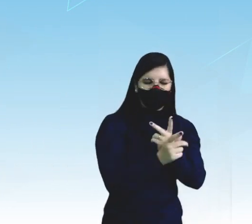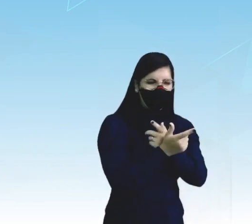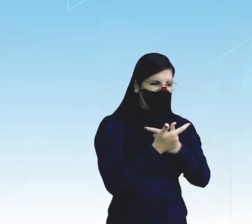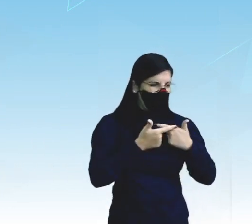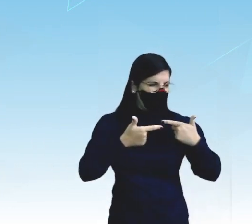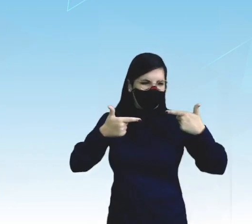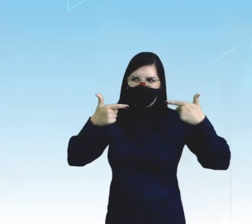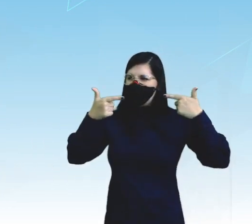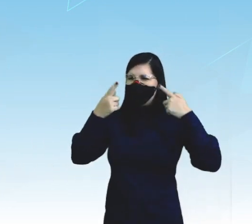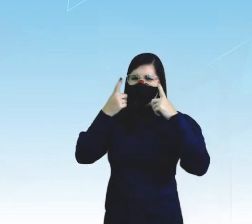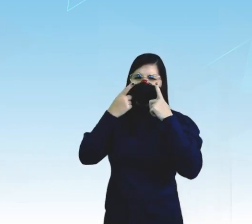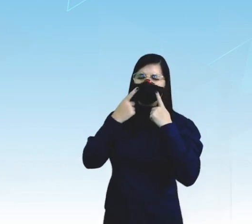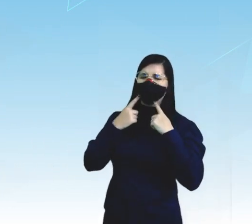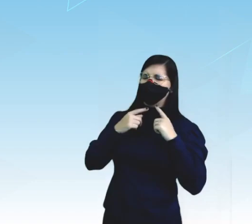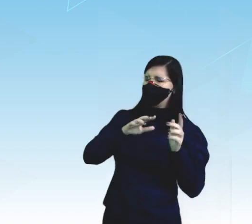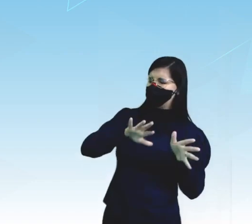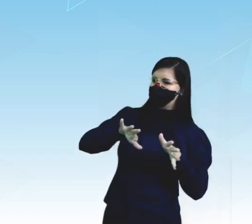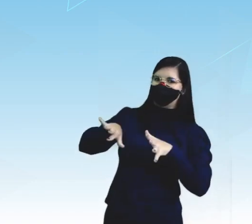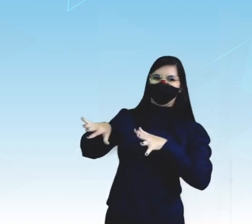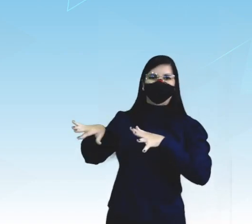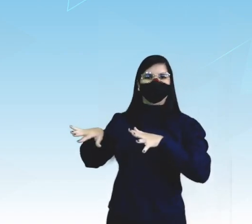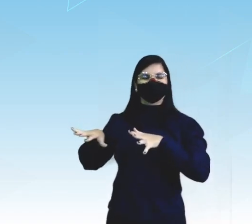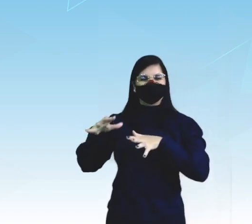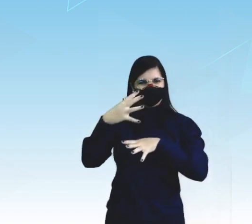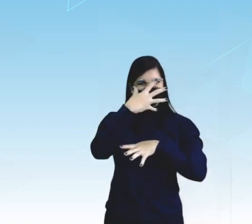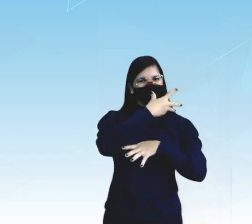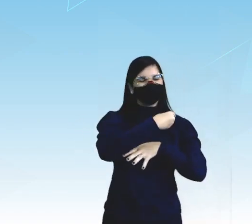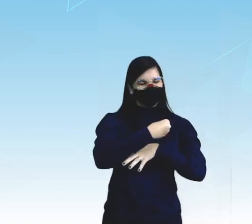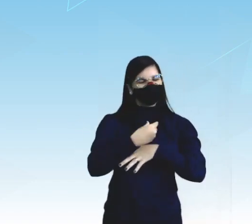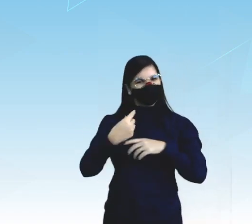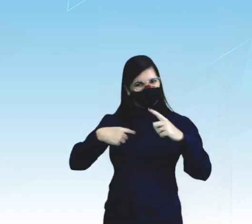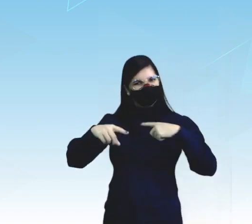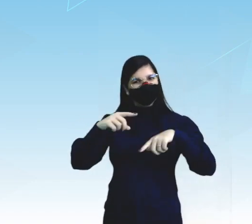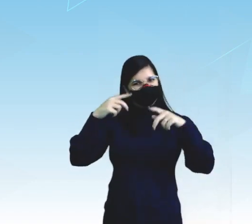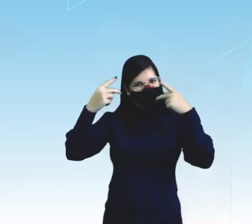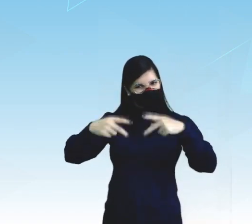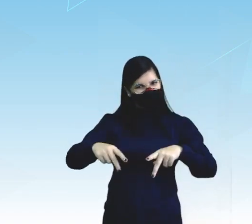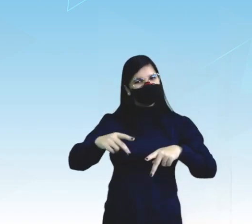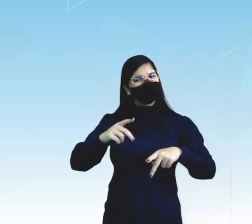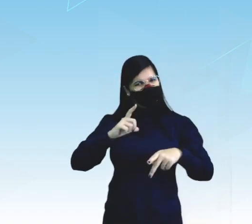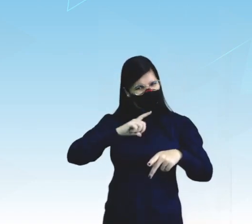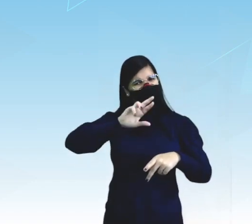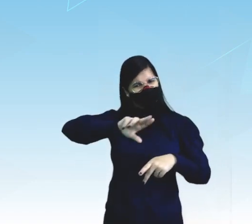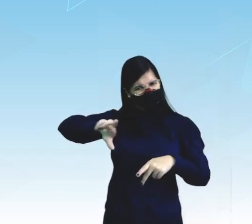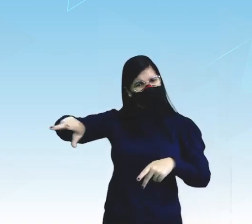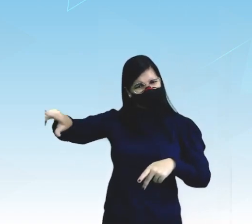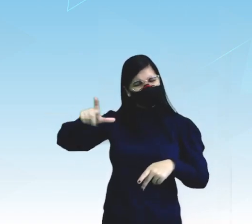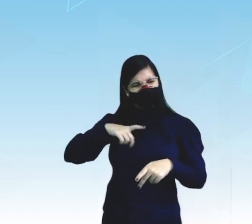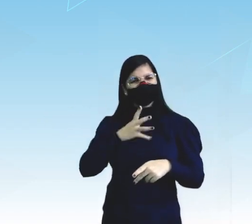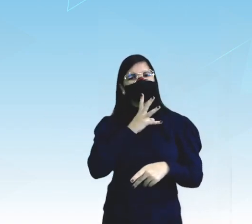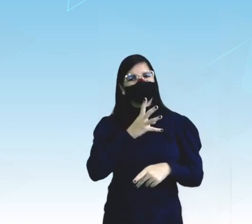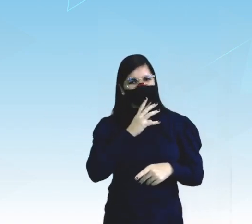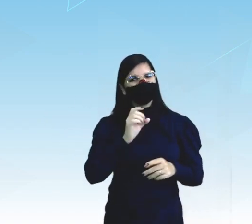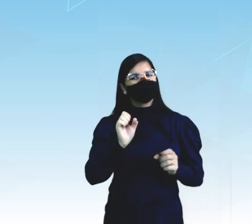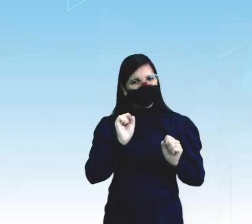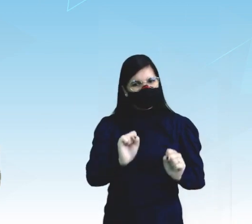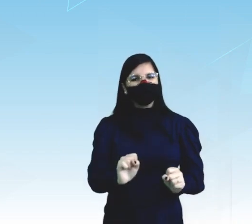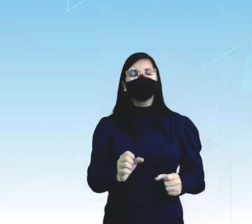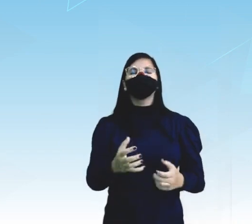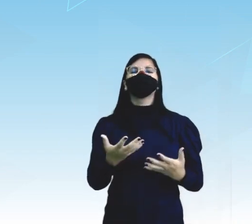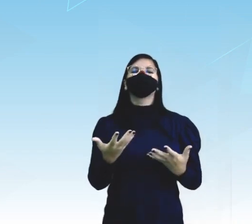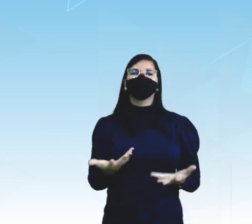pra não chorar. É uma das músicas mais bonitas que ele fez e tantas outras que vale a pena vocês conhecerem. E